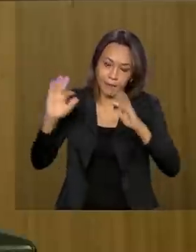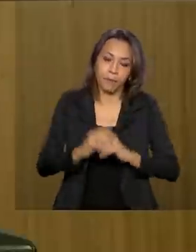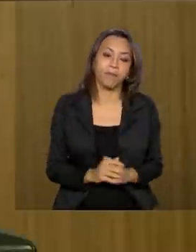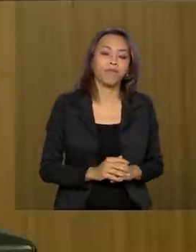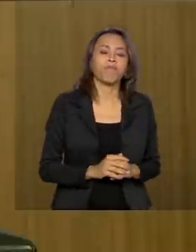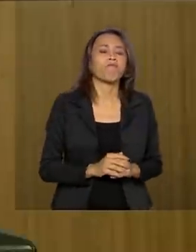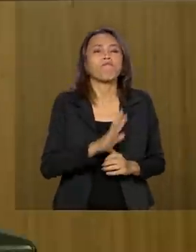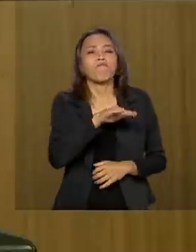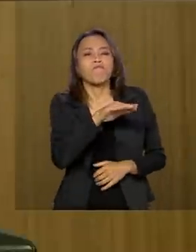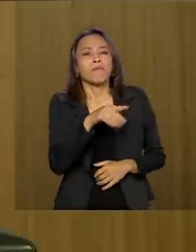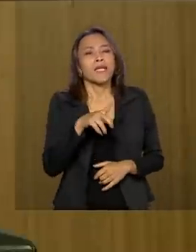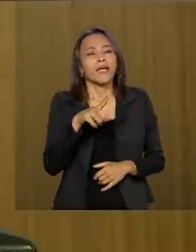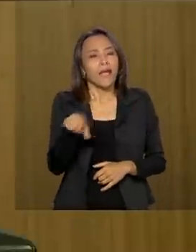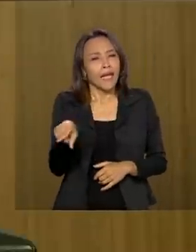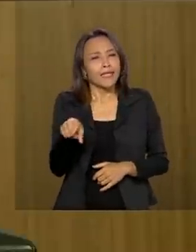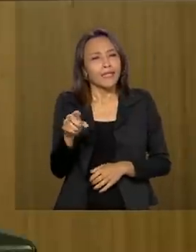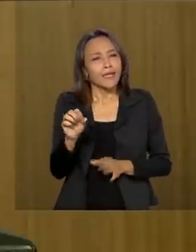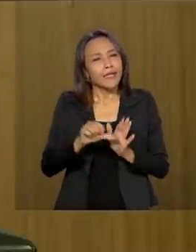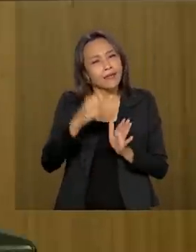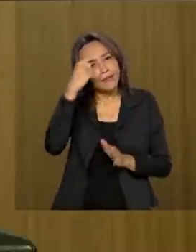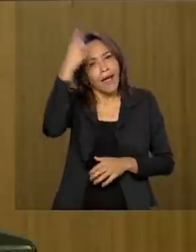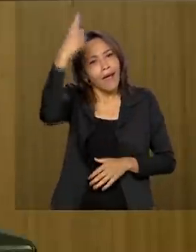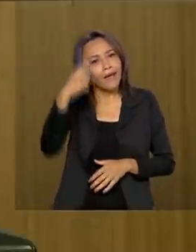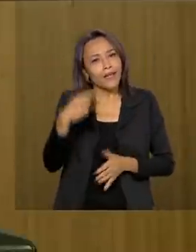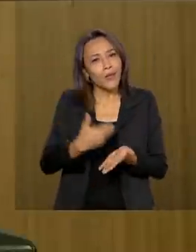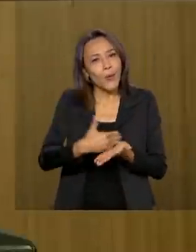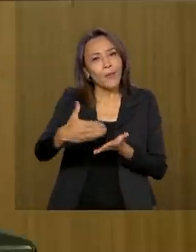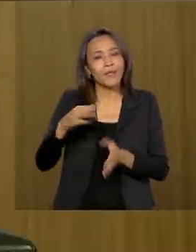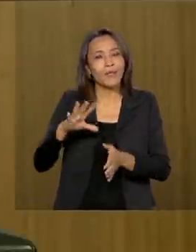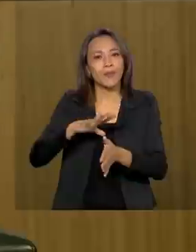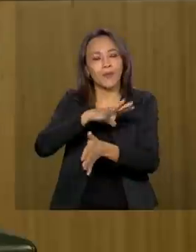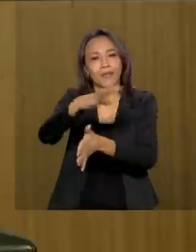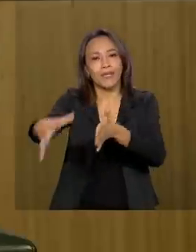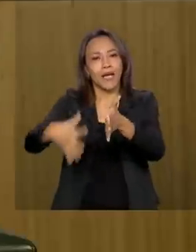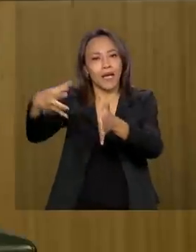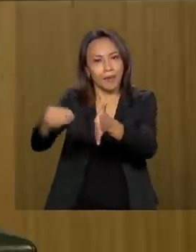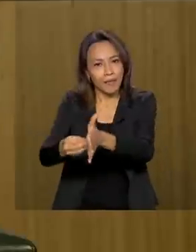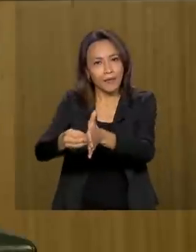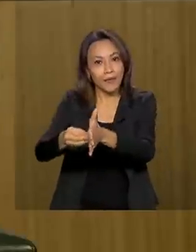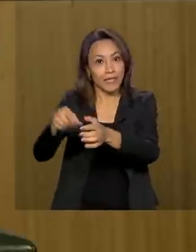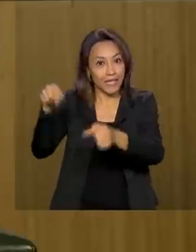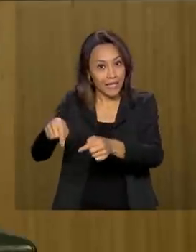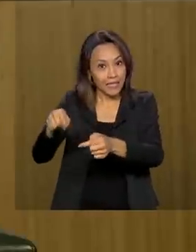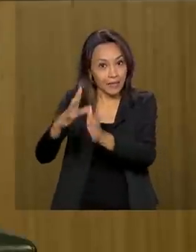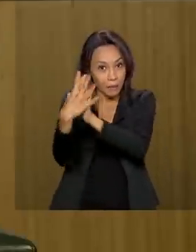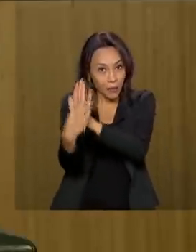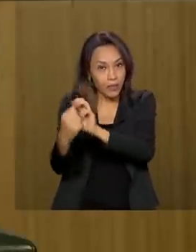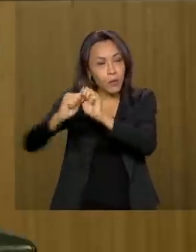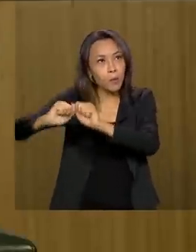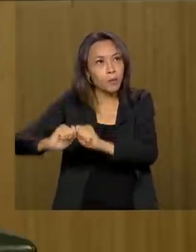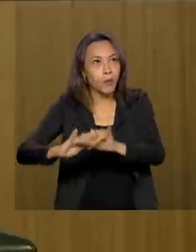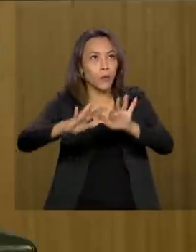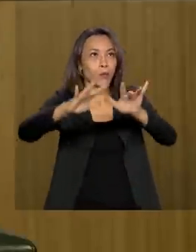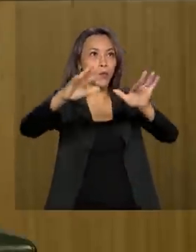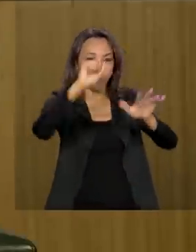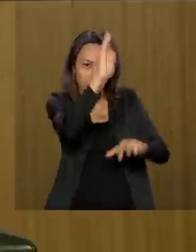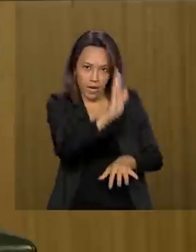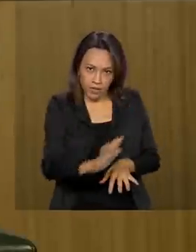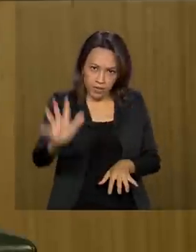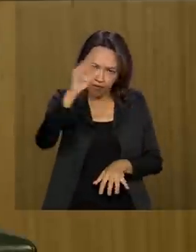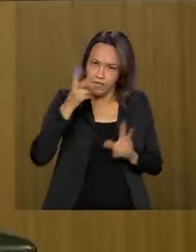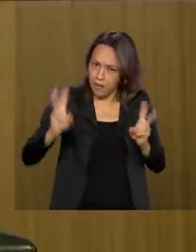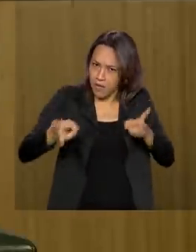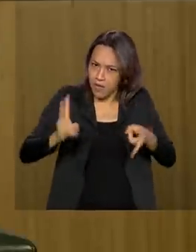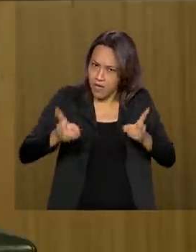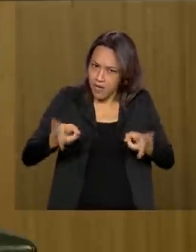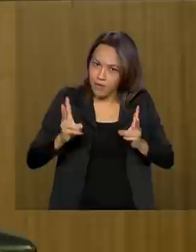ali na Amazônia como um projeto piloto e a ideia que se expanda para todos os biomas do Brasil, vai ter o mesmo